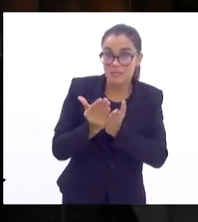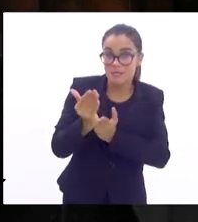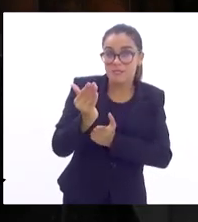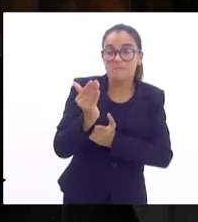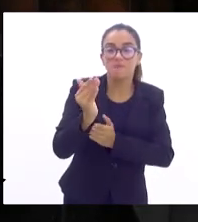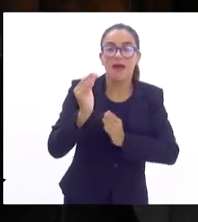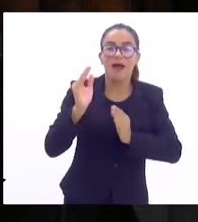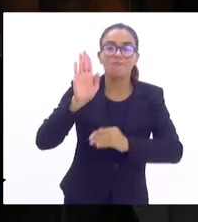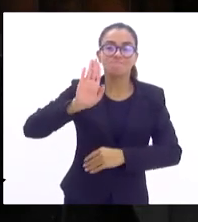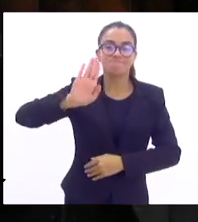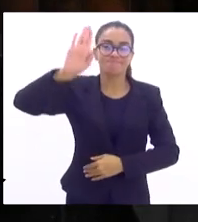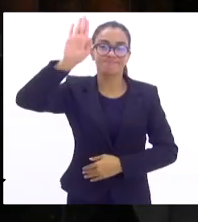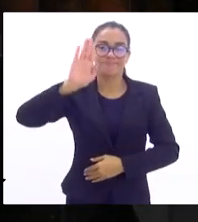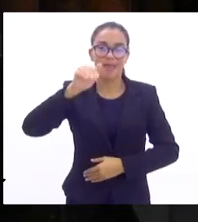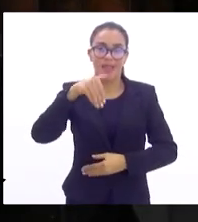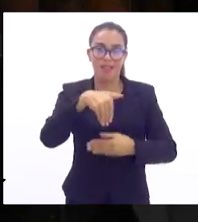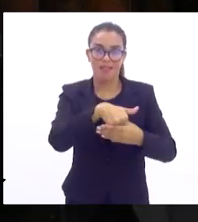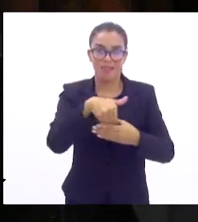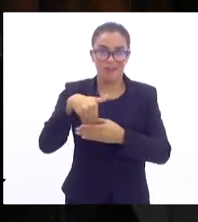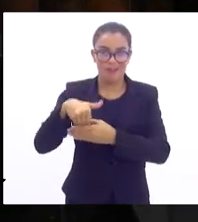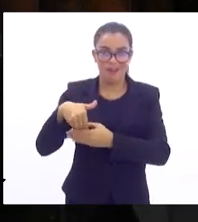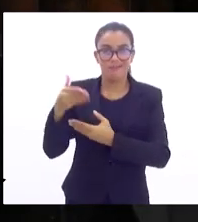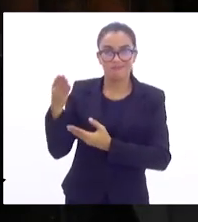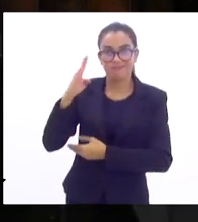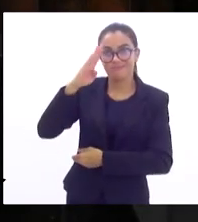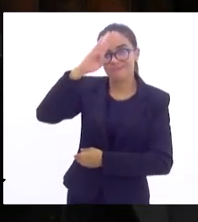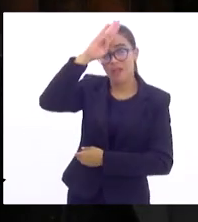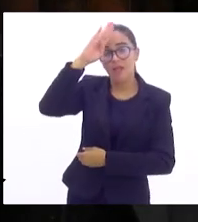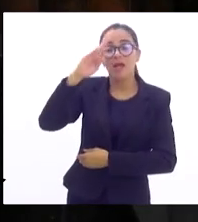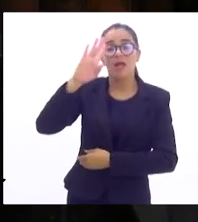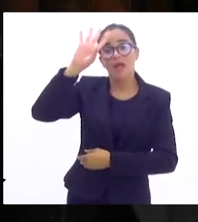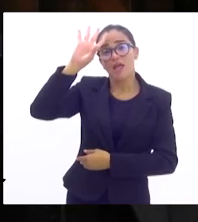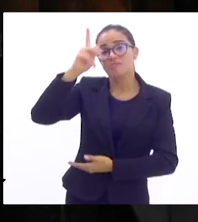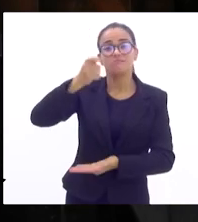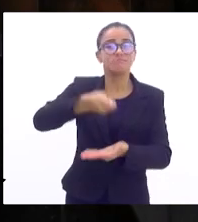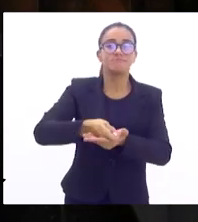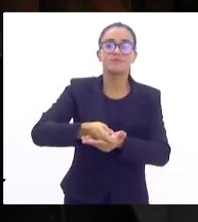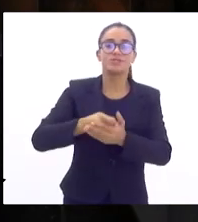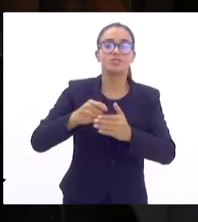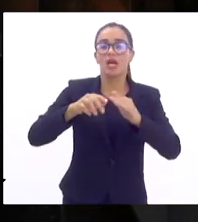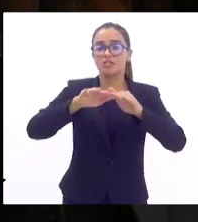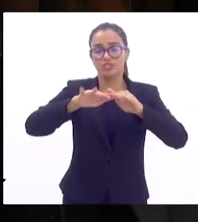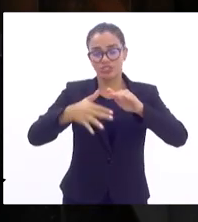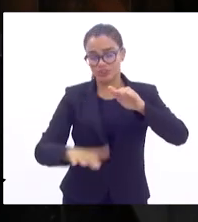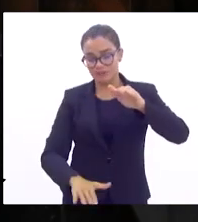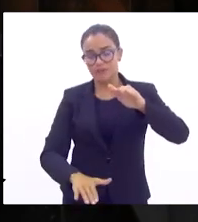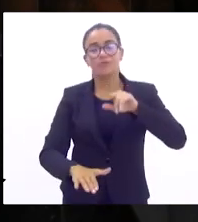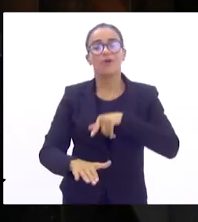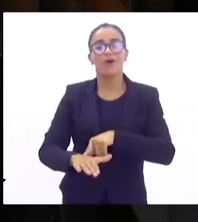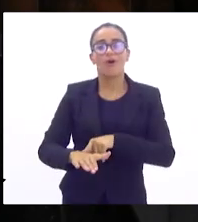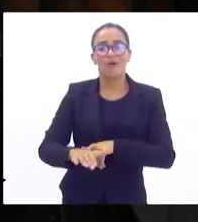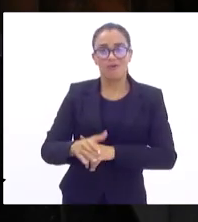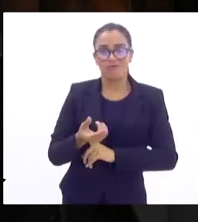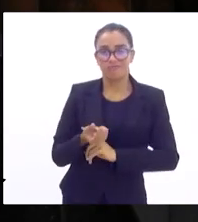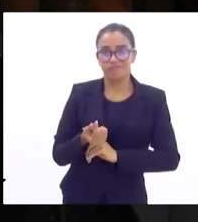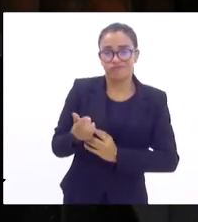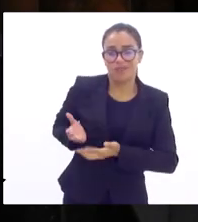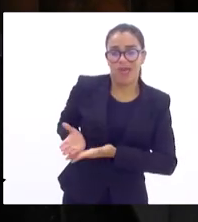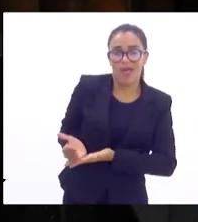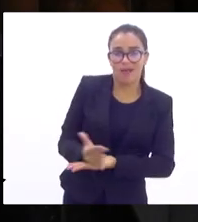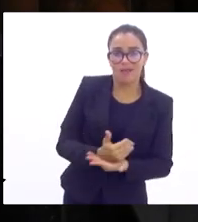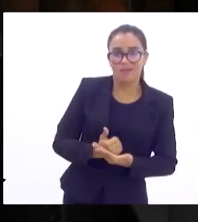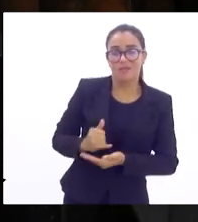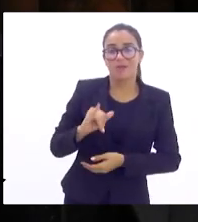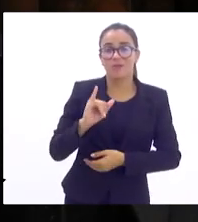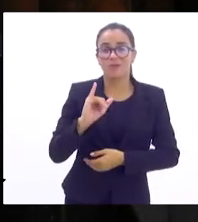eleitoral definiu a redução de alíquotas de ICMS em todas as